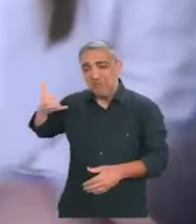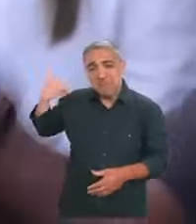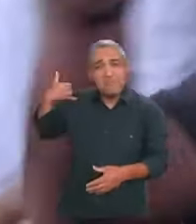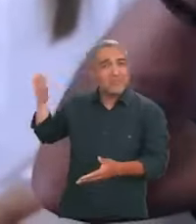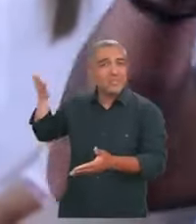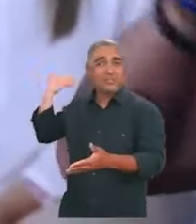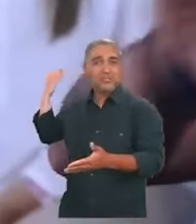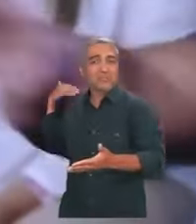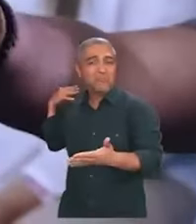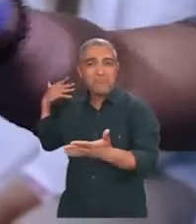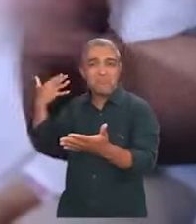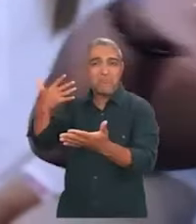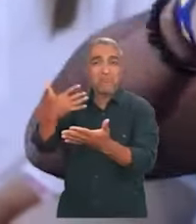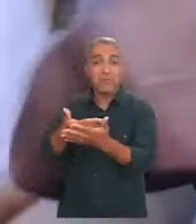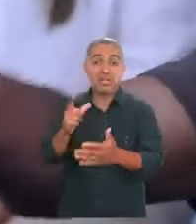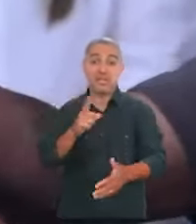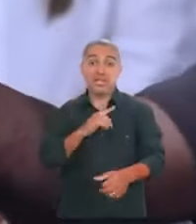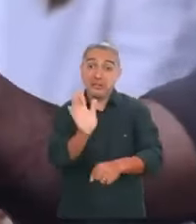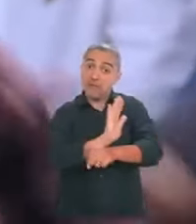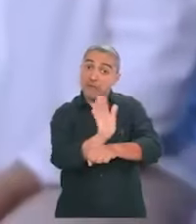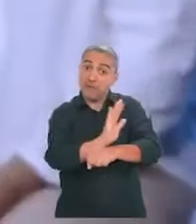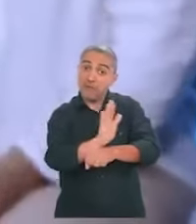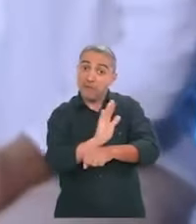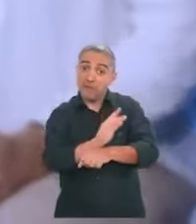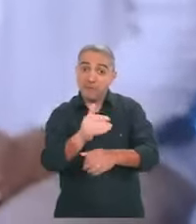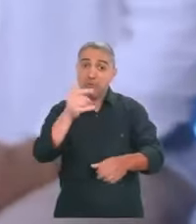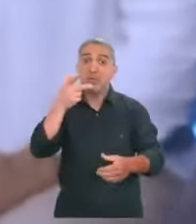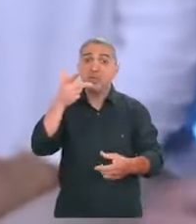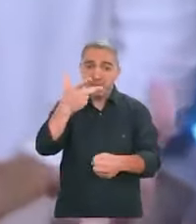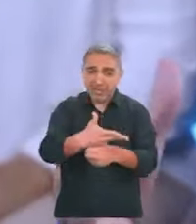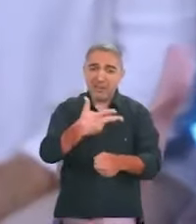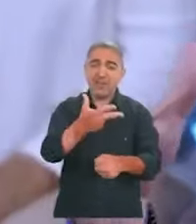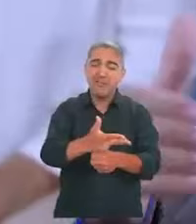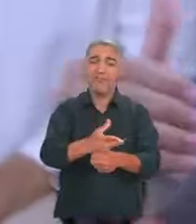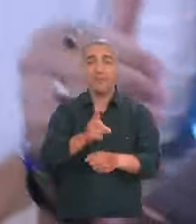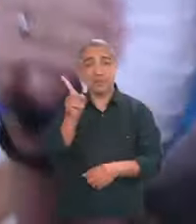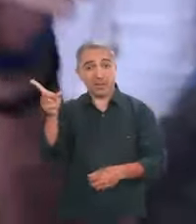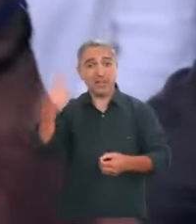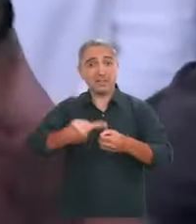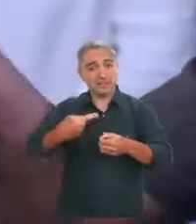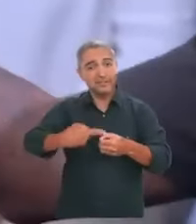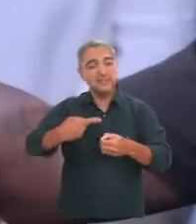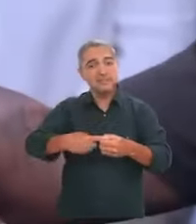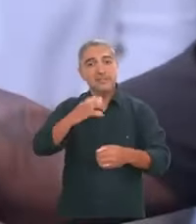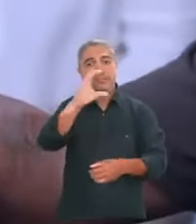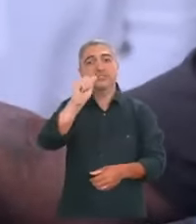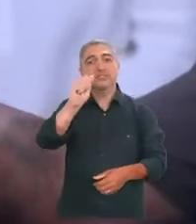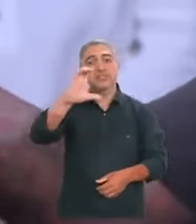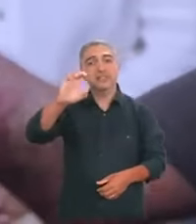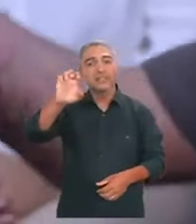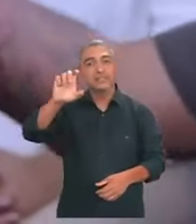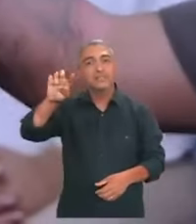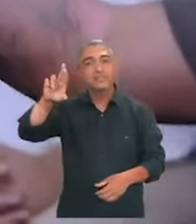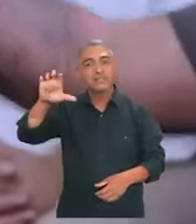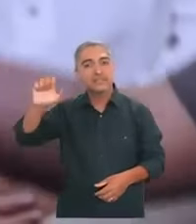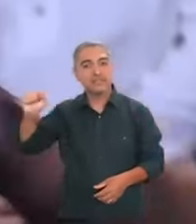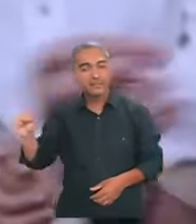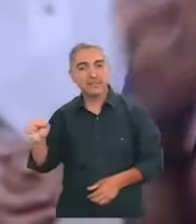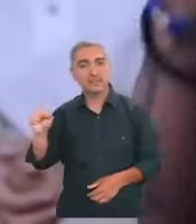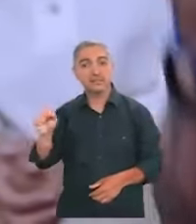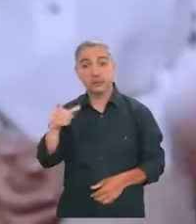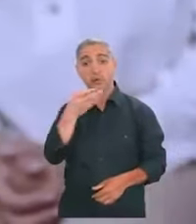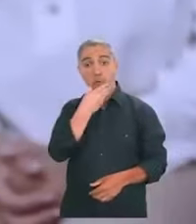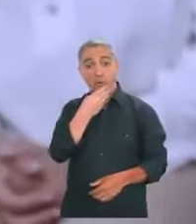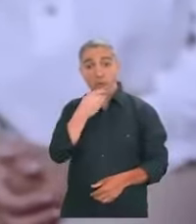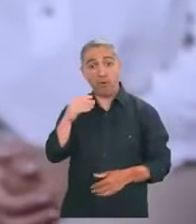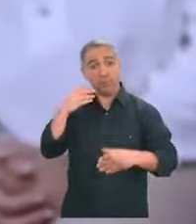gravado muitas cenas, né? E é uma cidade que respira história. E a realidade de ver, ele é de lá, ele